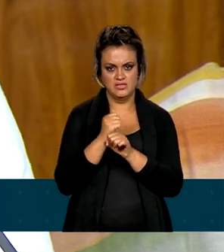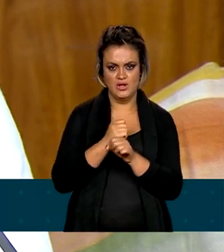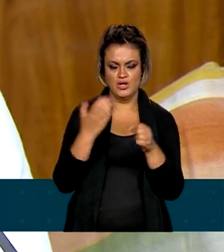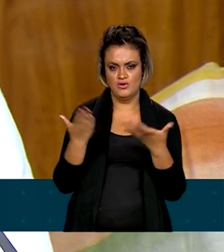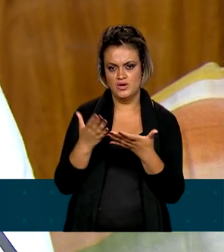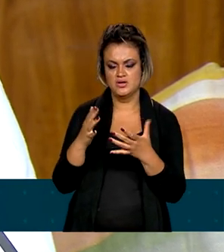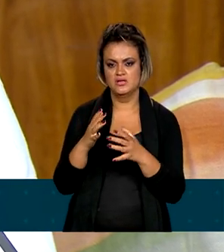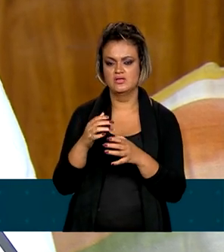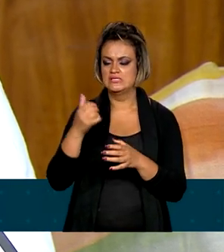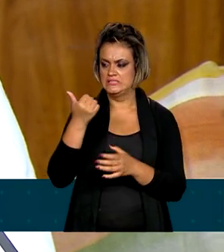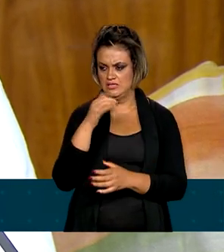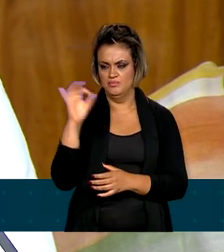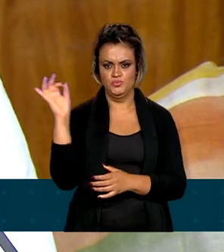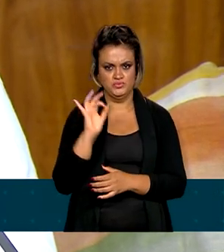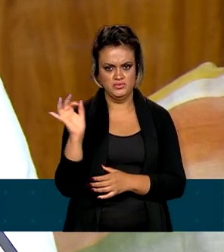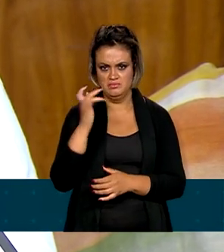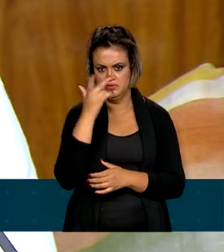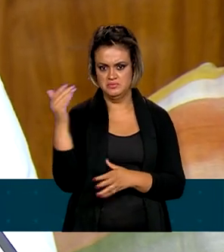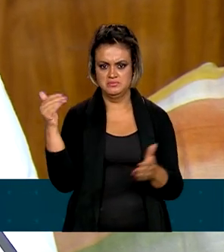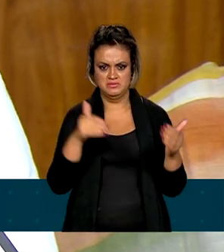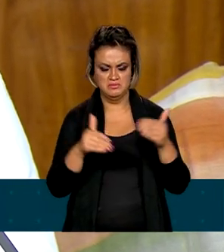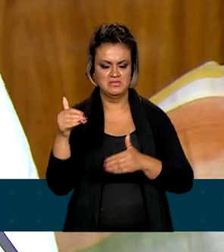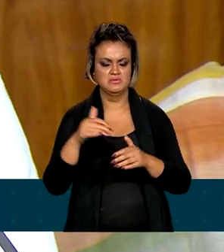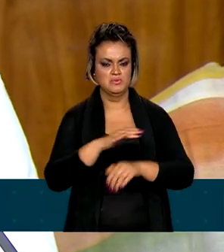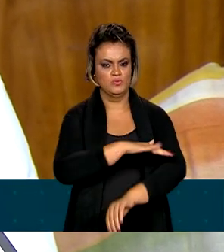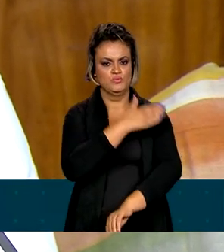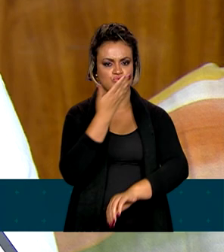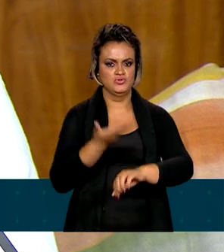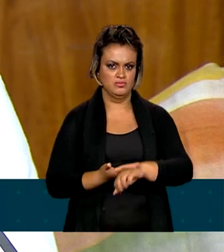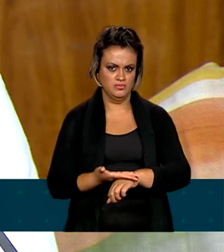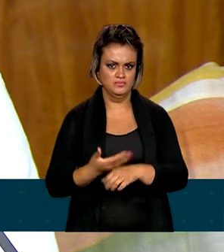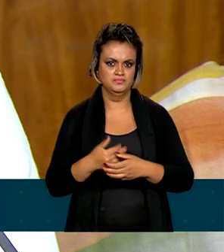com 100%, tempo integral.